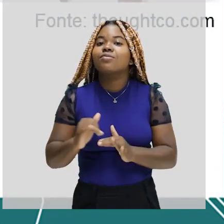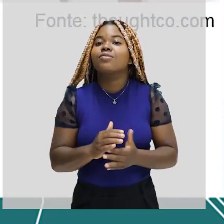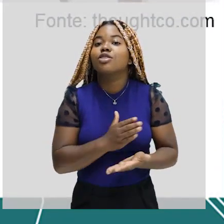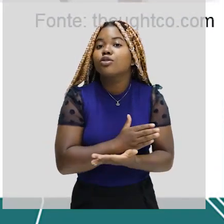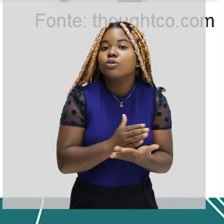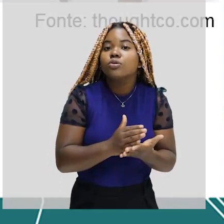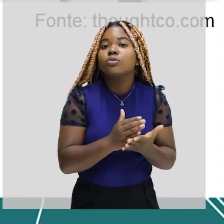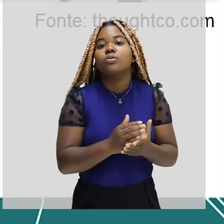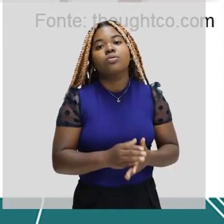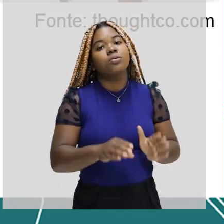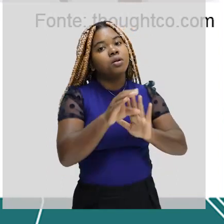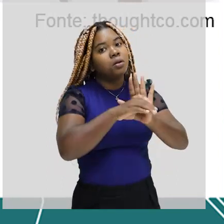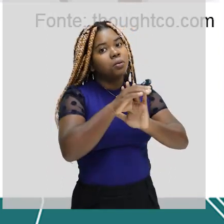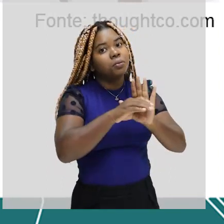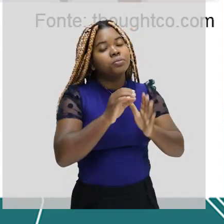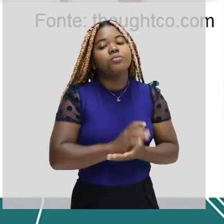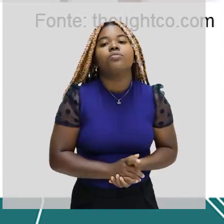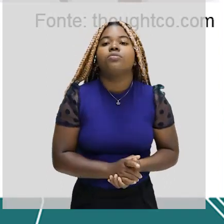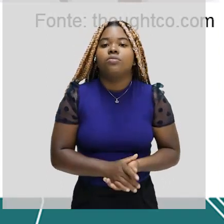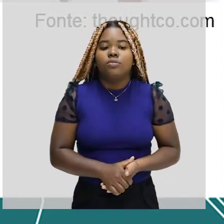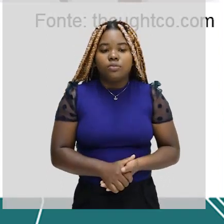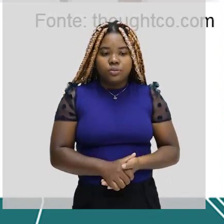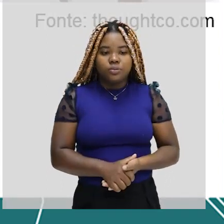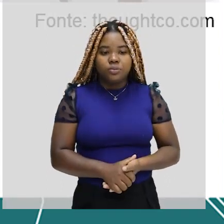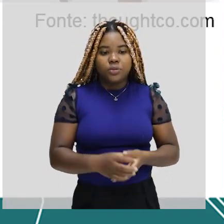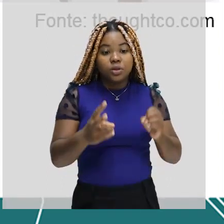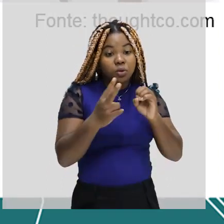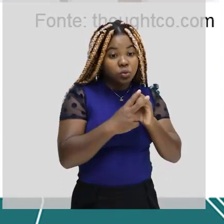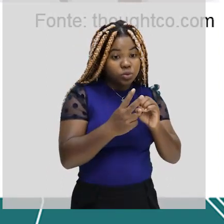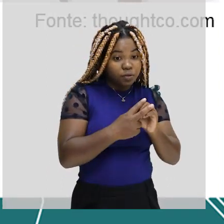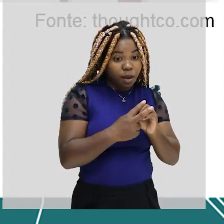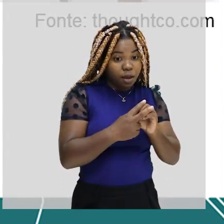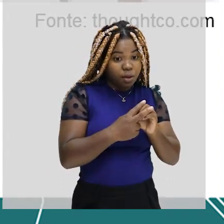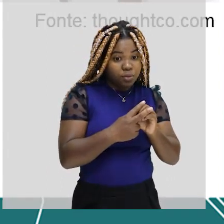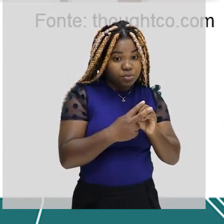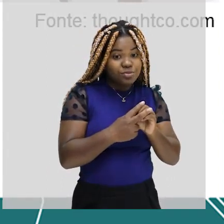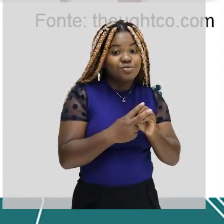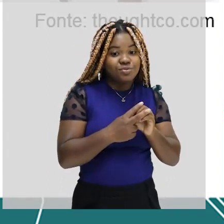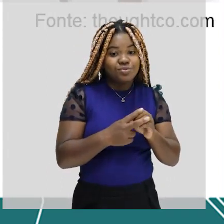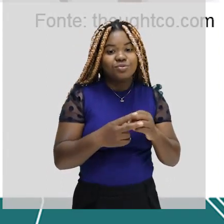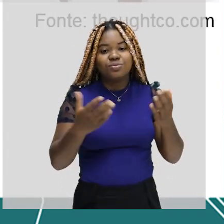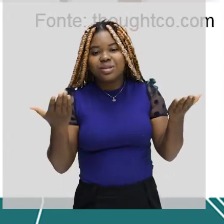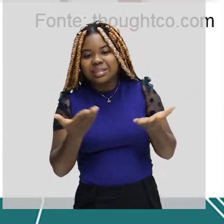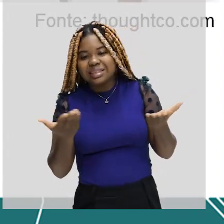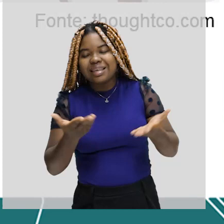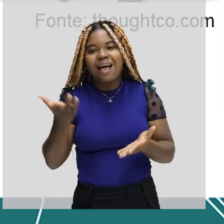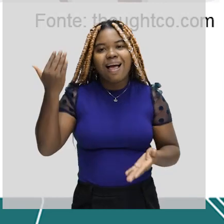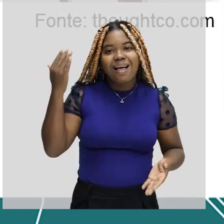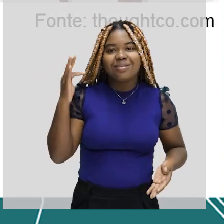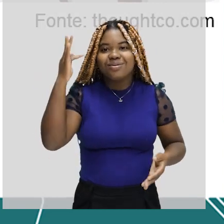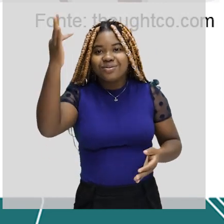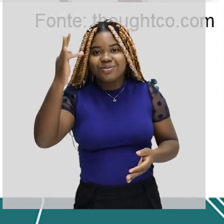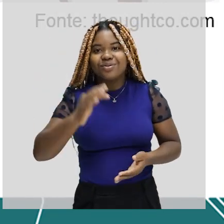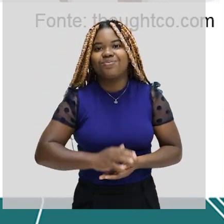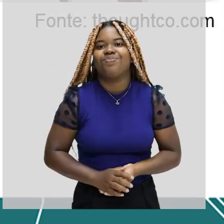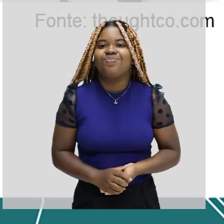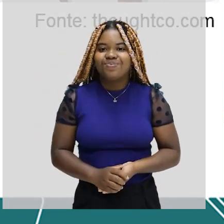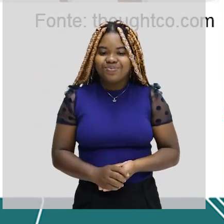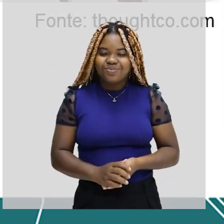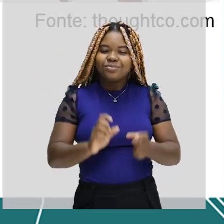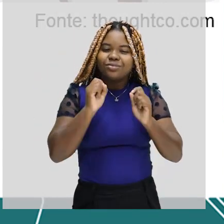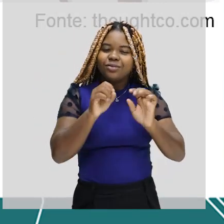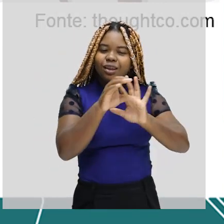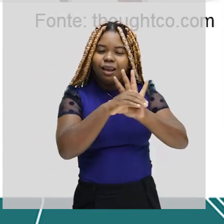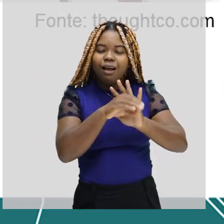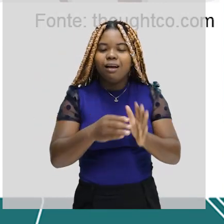ou iniciando a nossa discussão de hoje sobre o verb tenses, sobre os tempos verbais. The simple present is